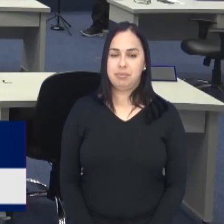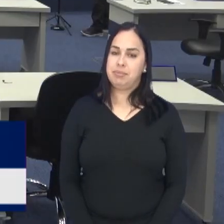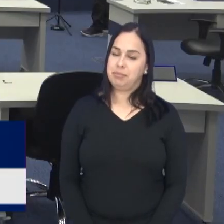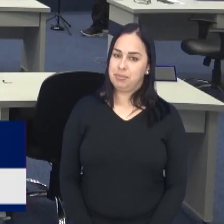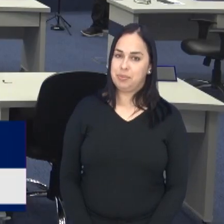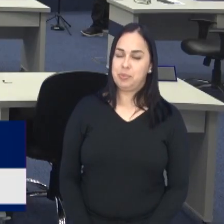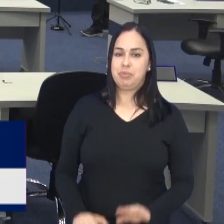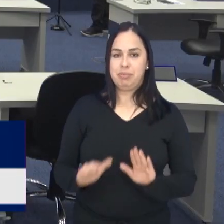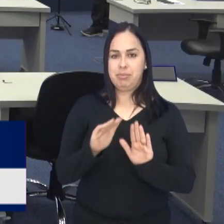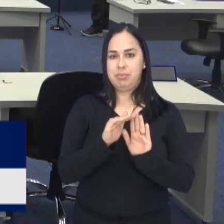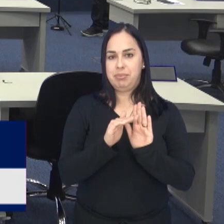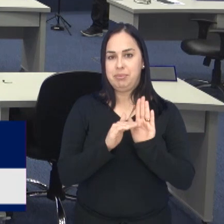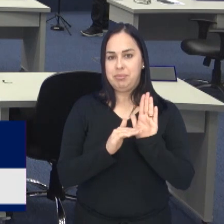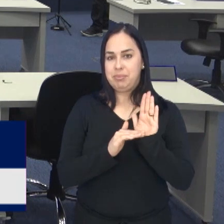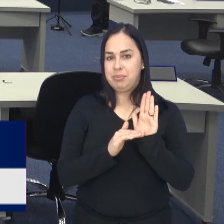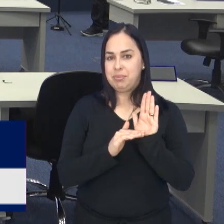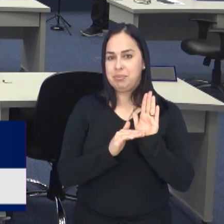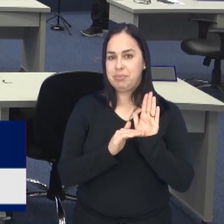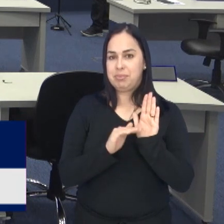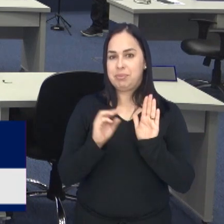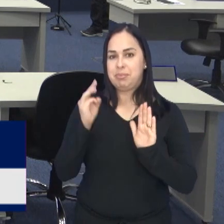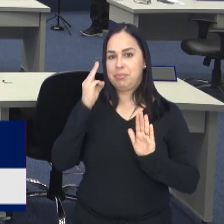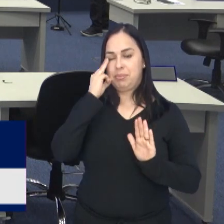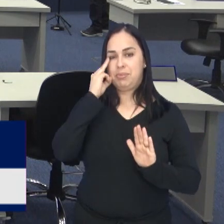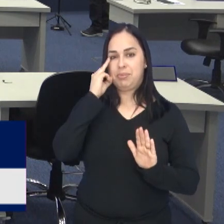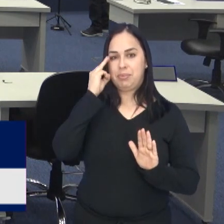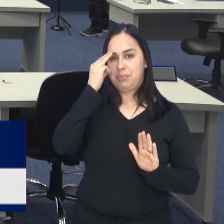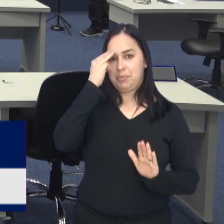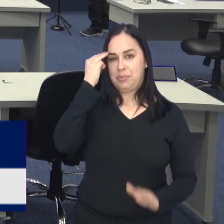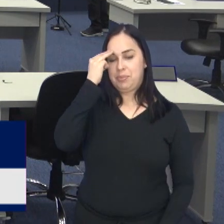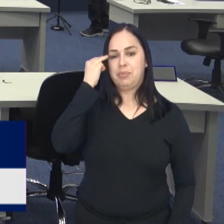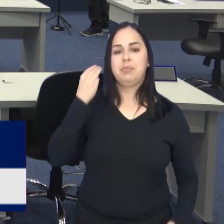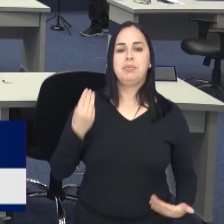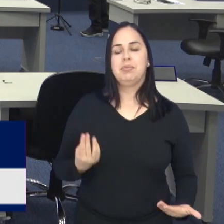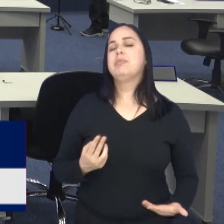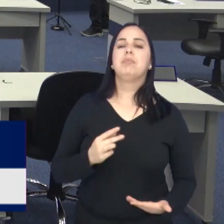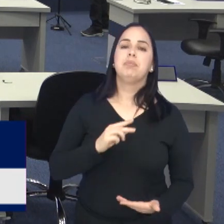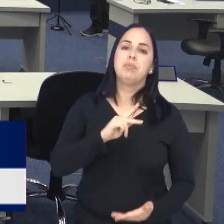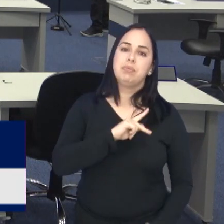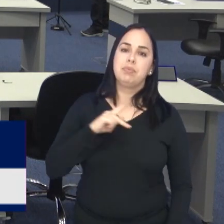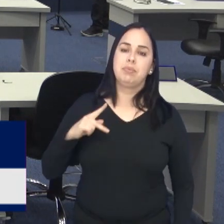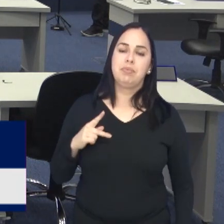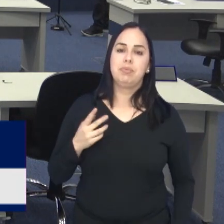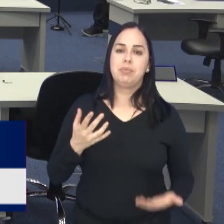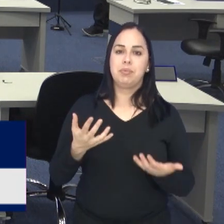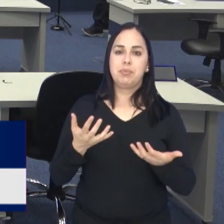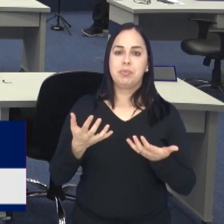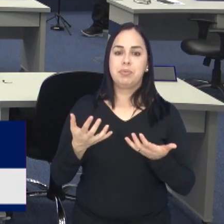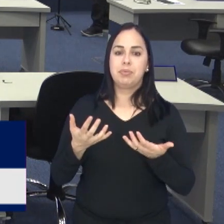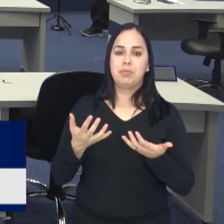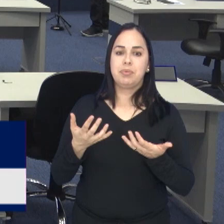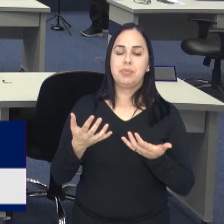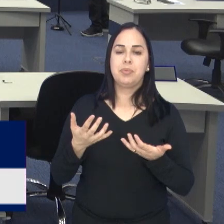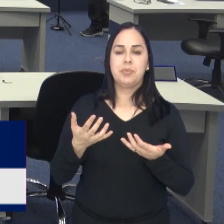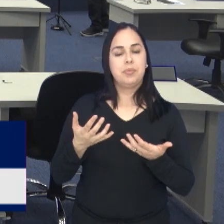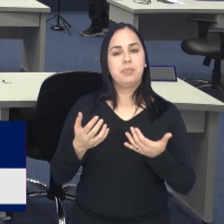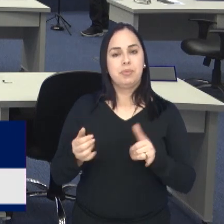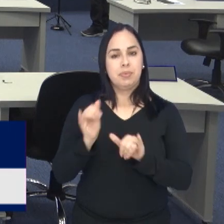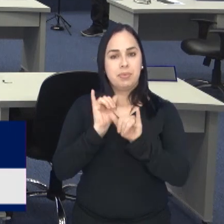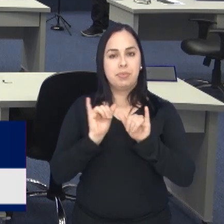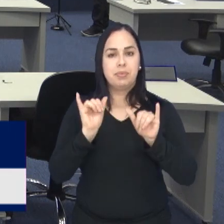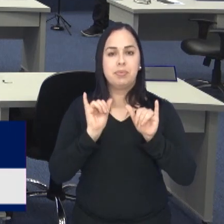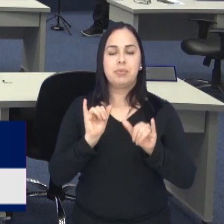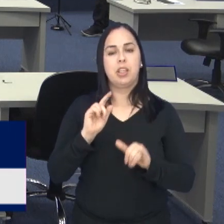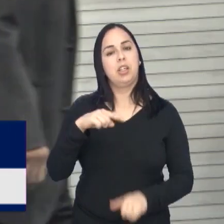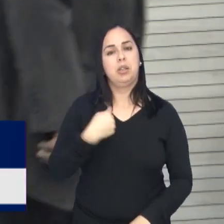Questão de ordem, o vereador Marcelo Garcia. Senhor presidente, deixando aqui registrado que nós temos caminhado por toda